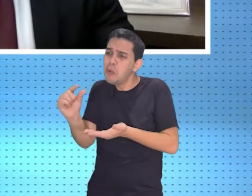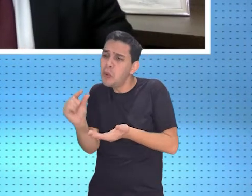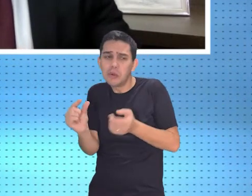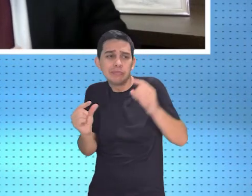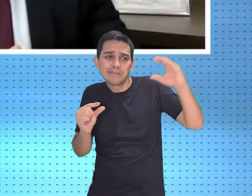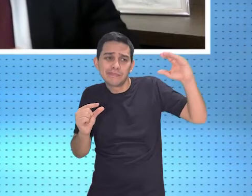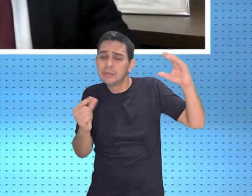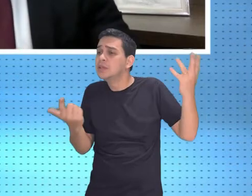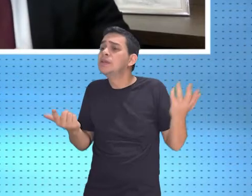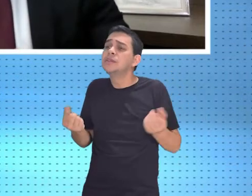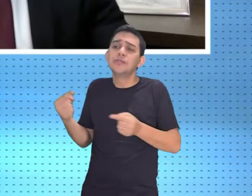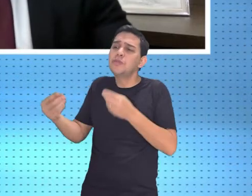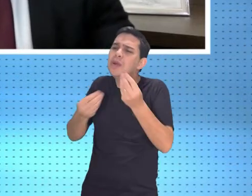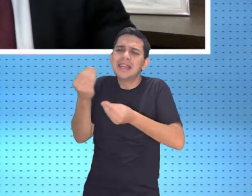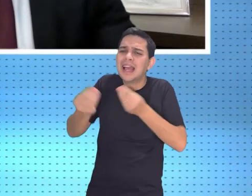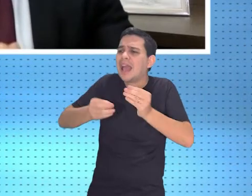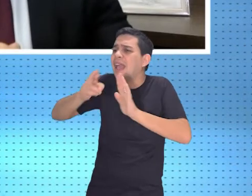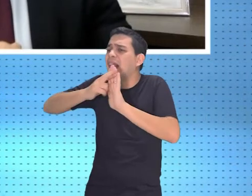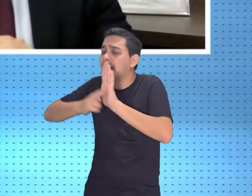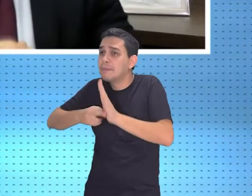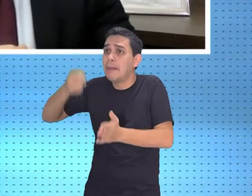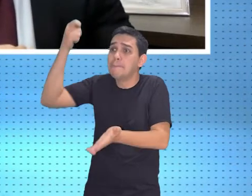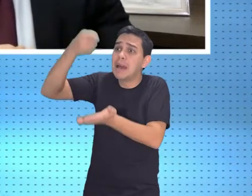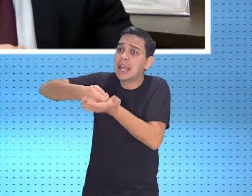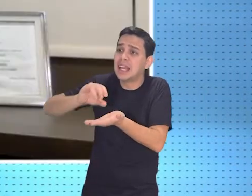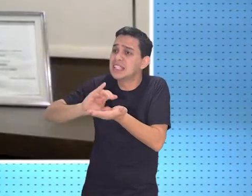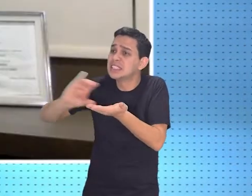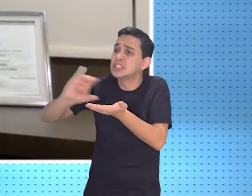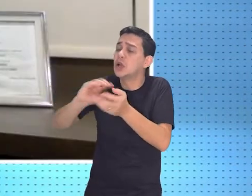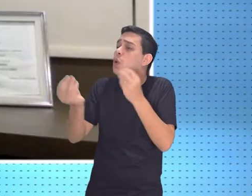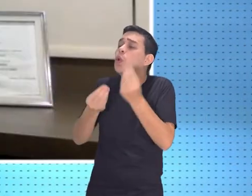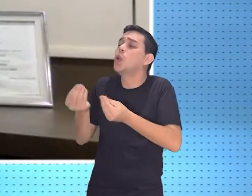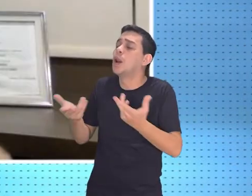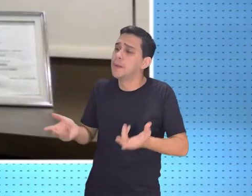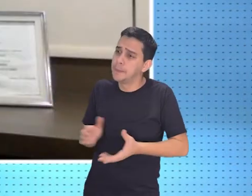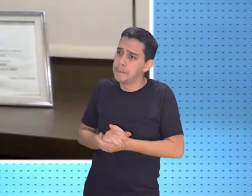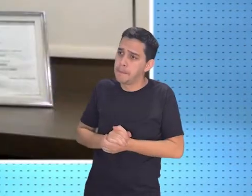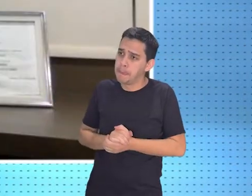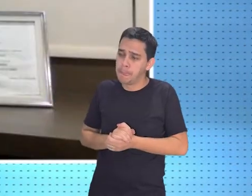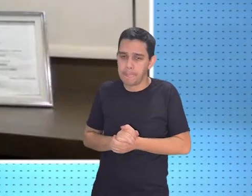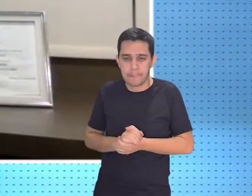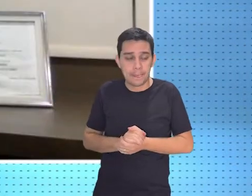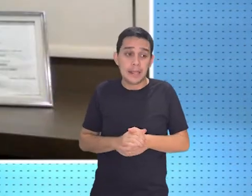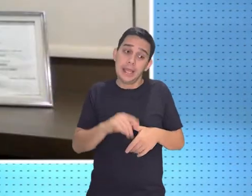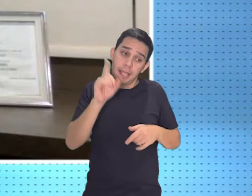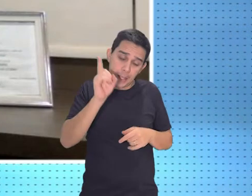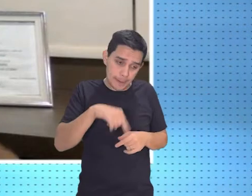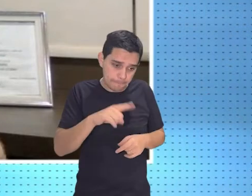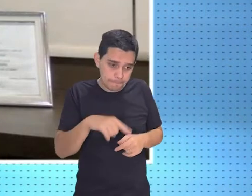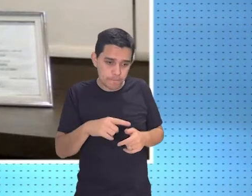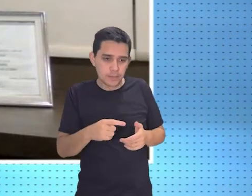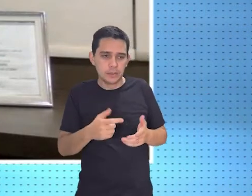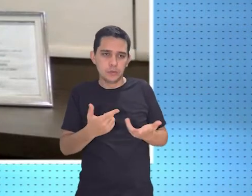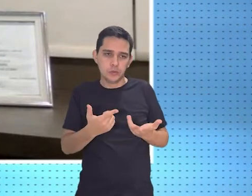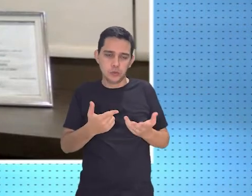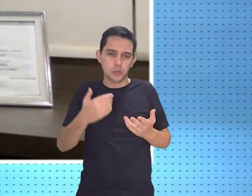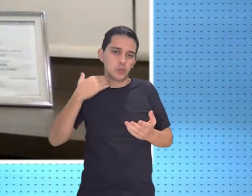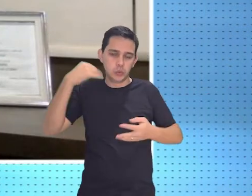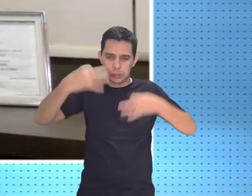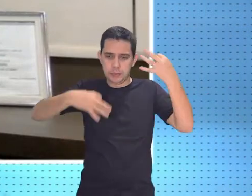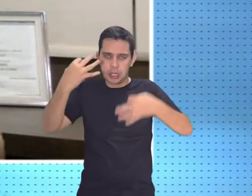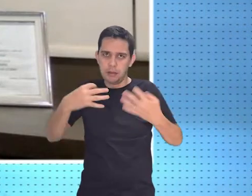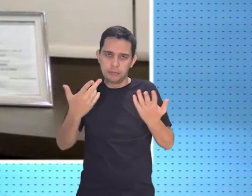ponderação, esse arbitramento nesse caso? Certamente, ao fixar essa quantia, o